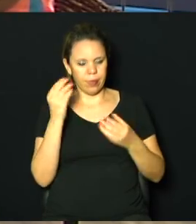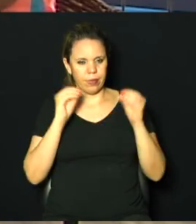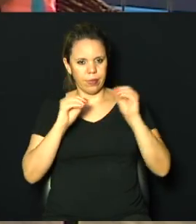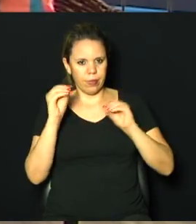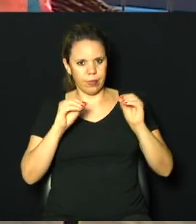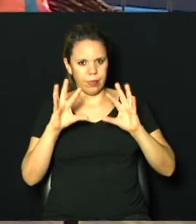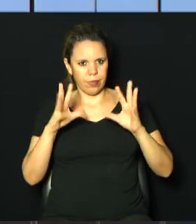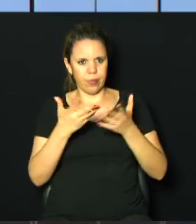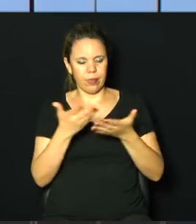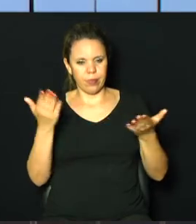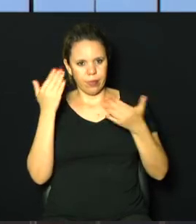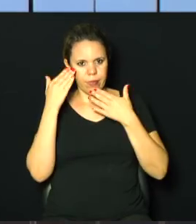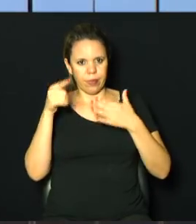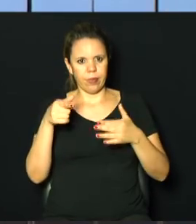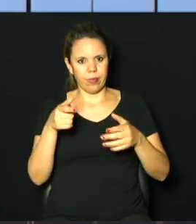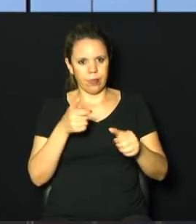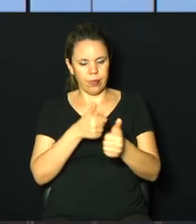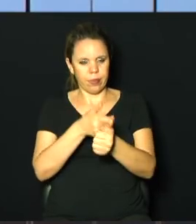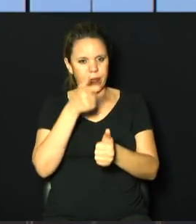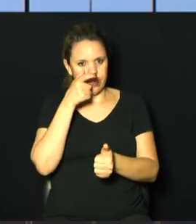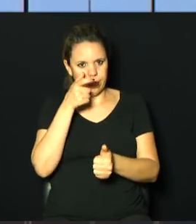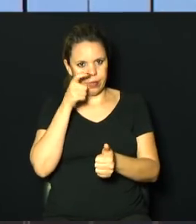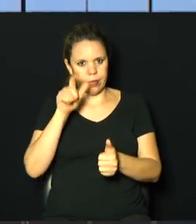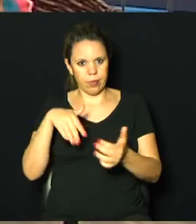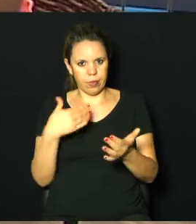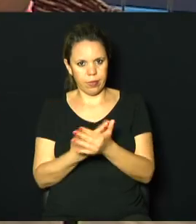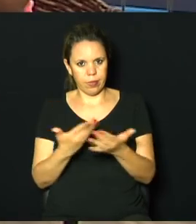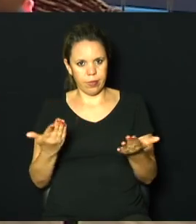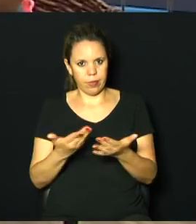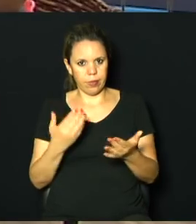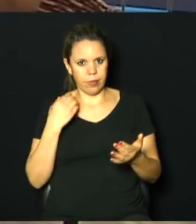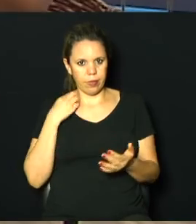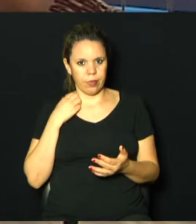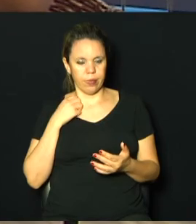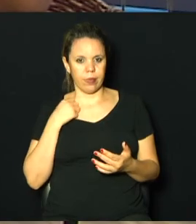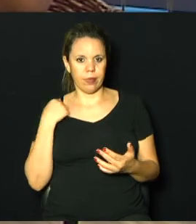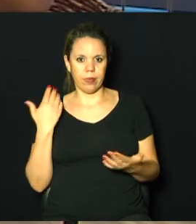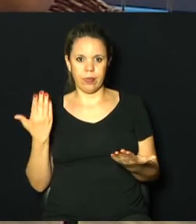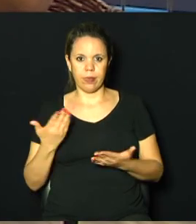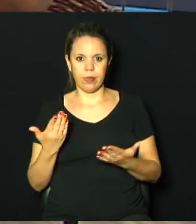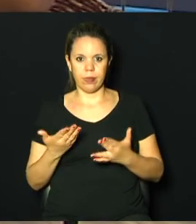beijo para todos aí. E obrigada a você que nos acompanhou também até agora, porque